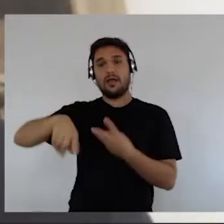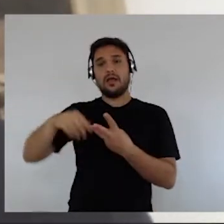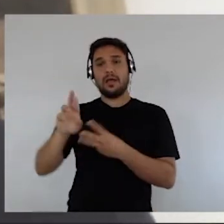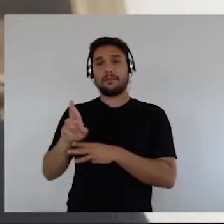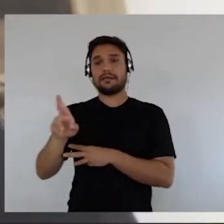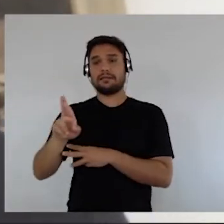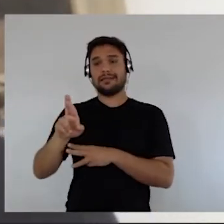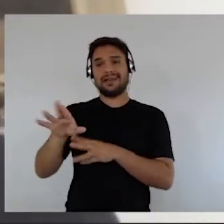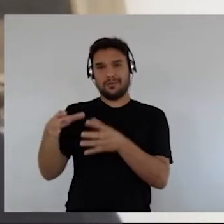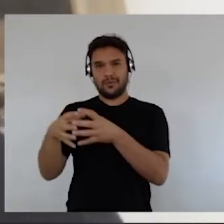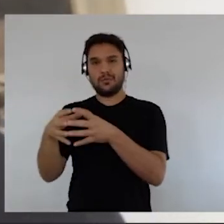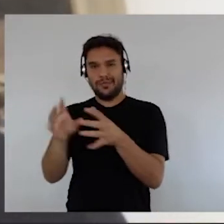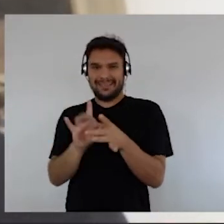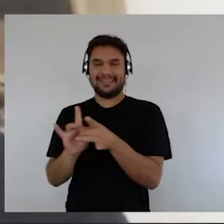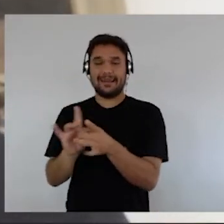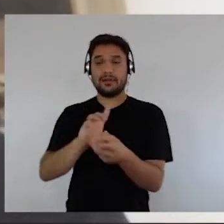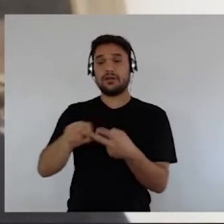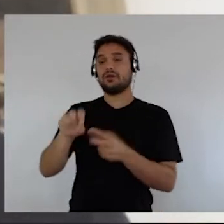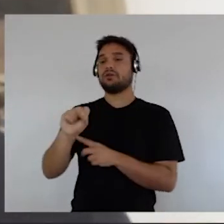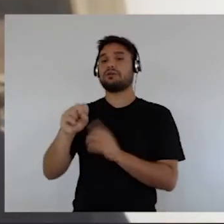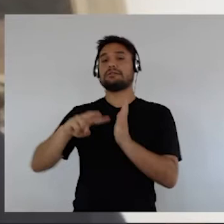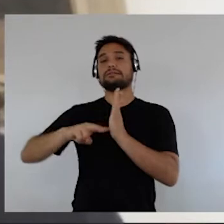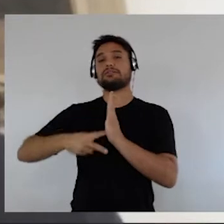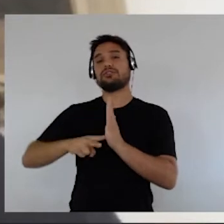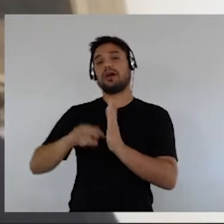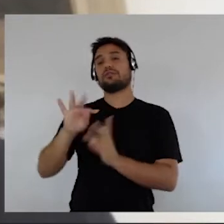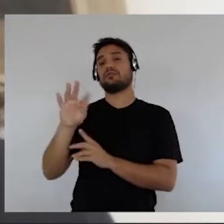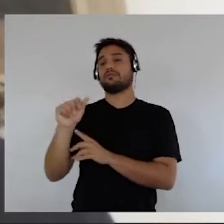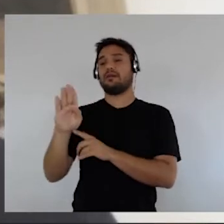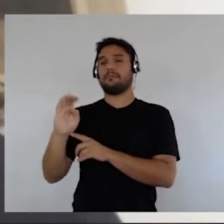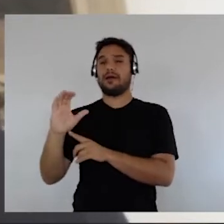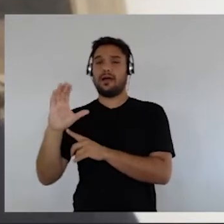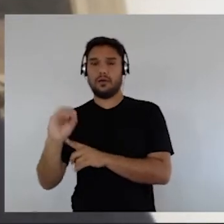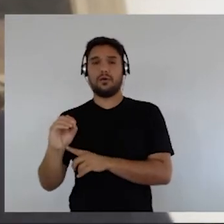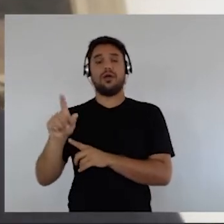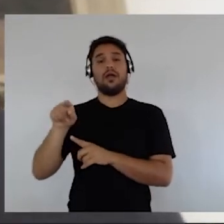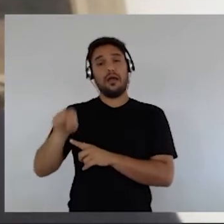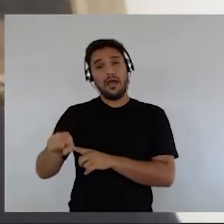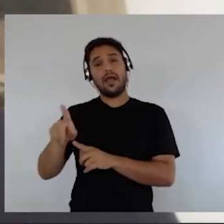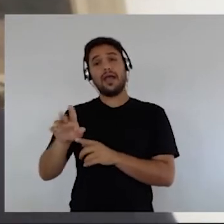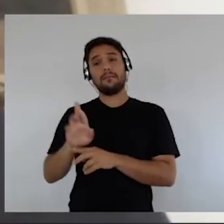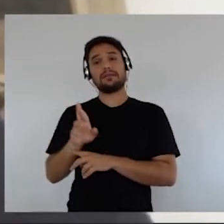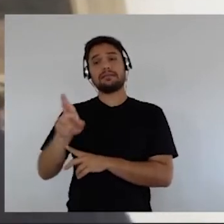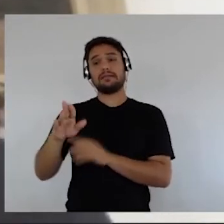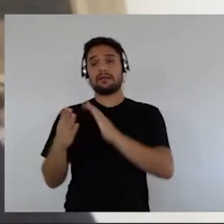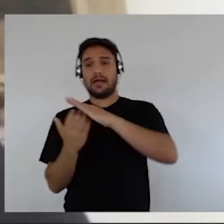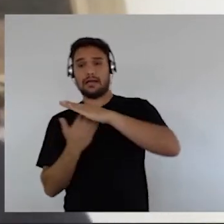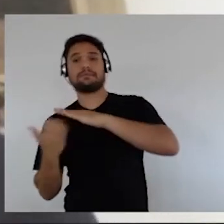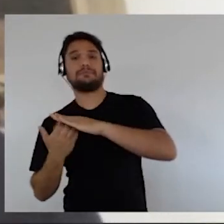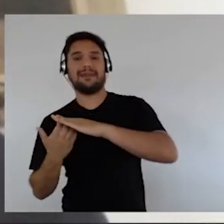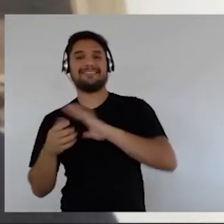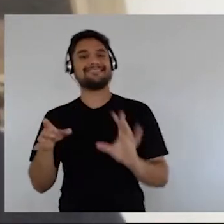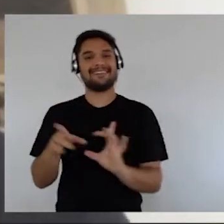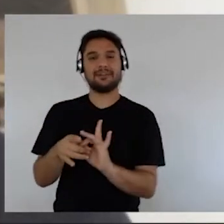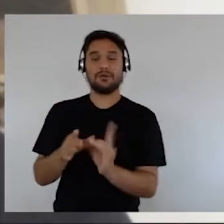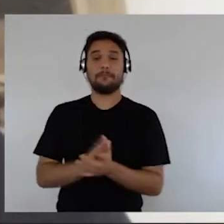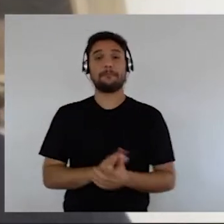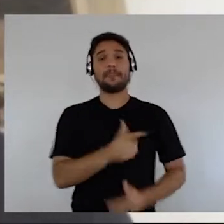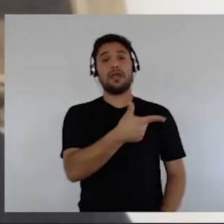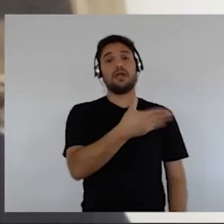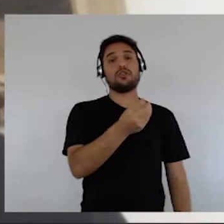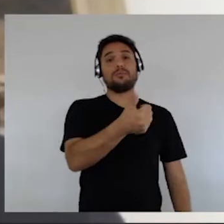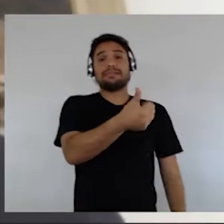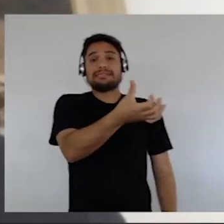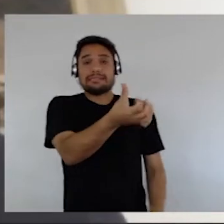produtores integrados, e o Sinditabaco e suas associadas, representando as empresas integradoras. Em 2016,